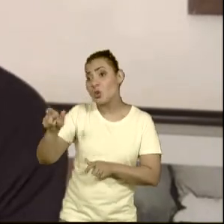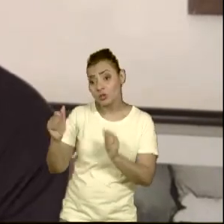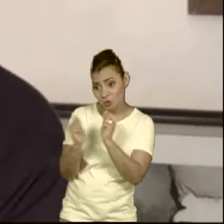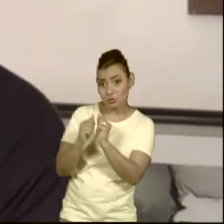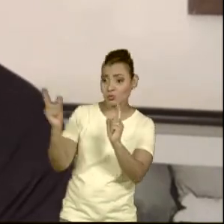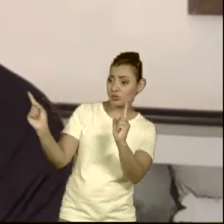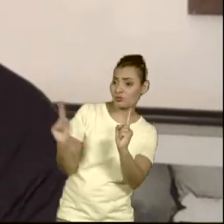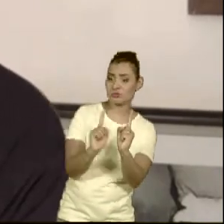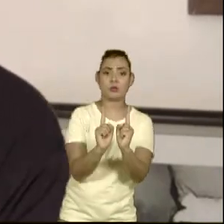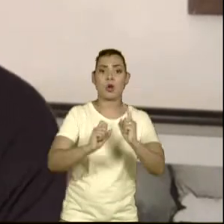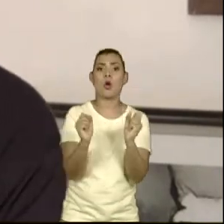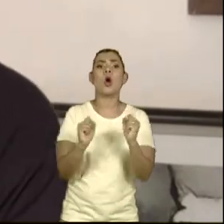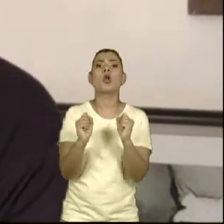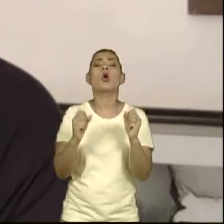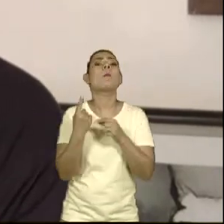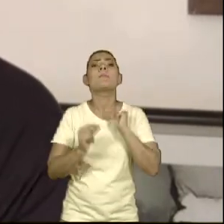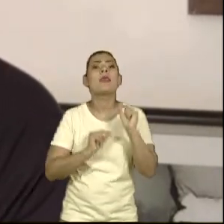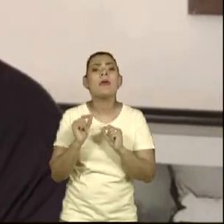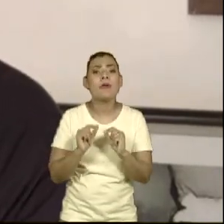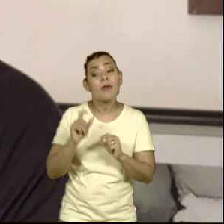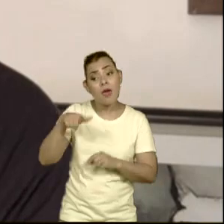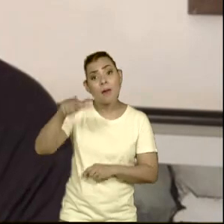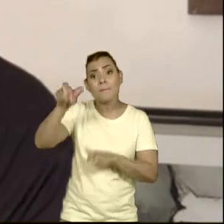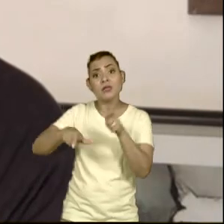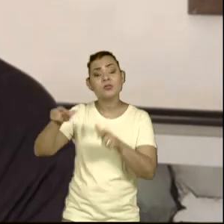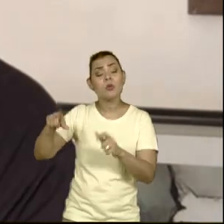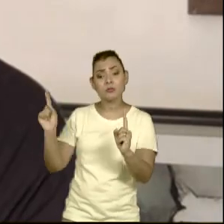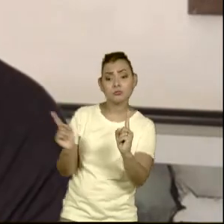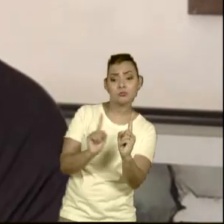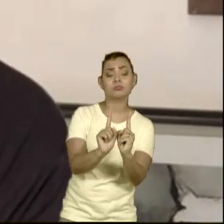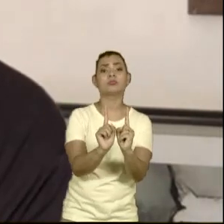do TV Cocoricó, eram pessoas